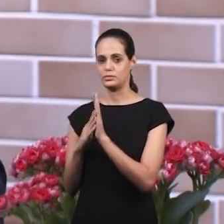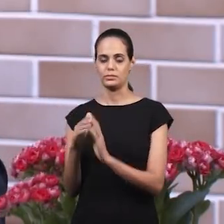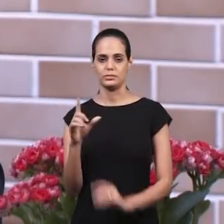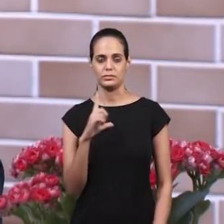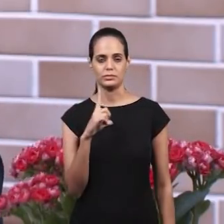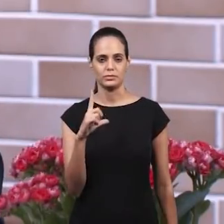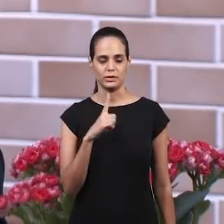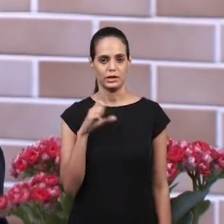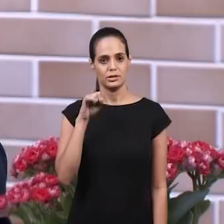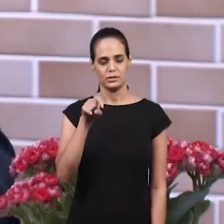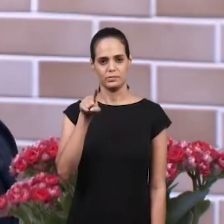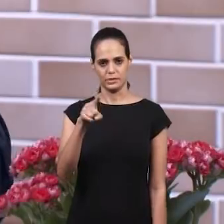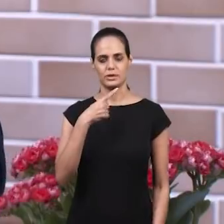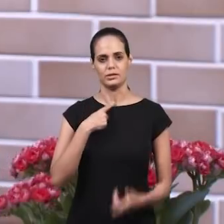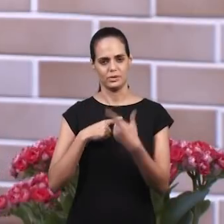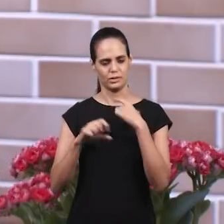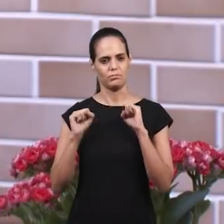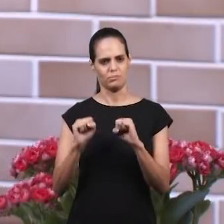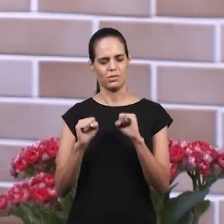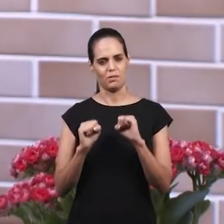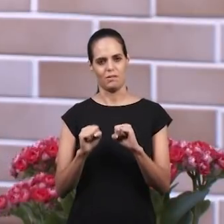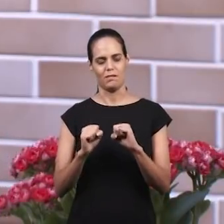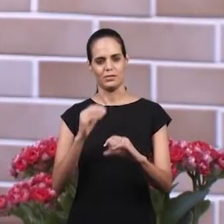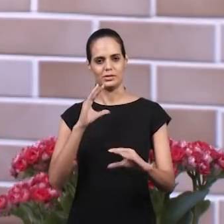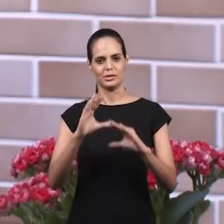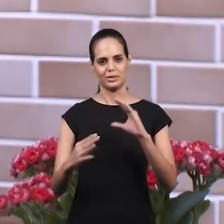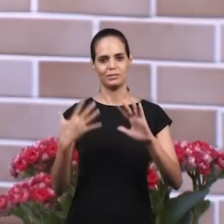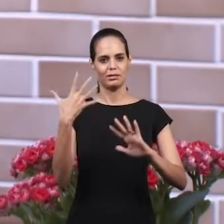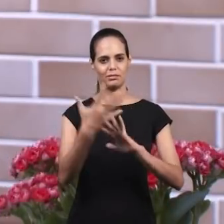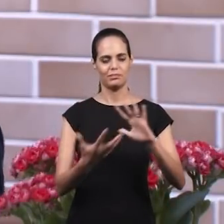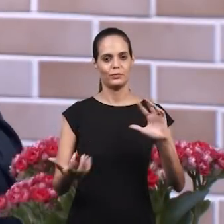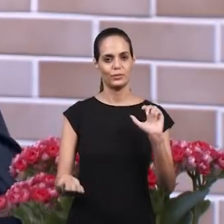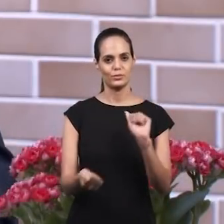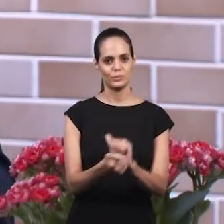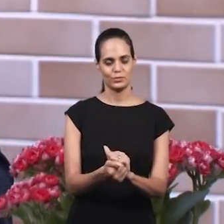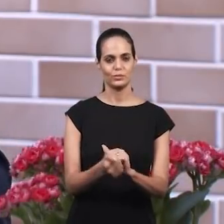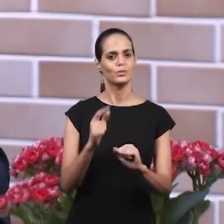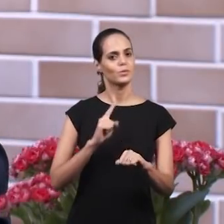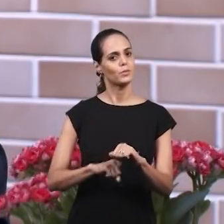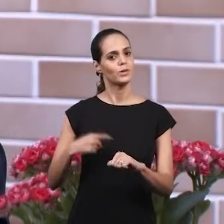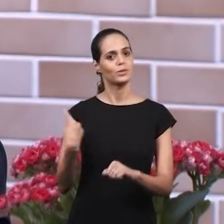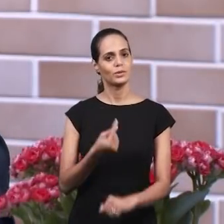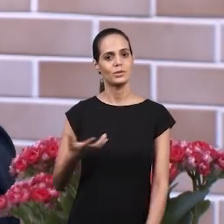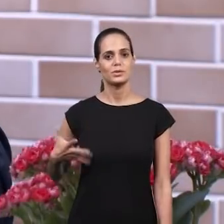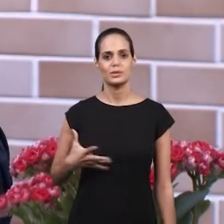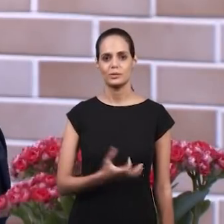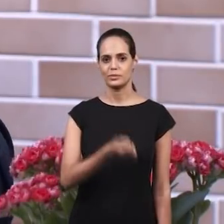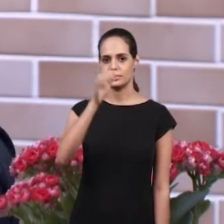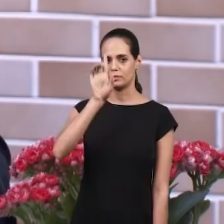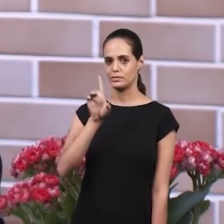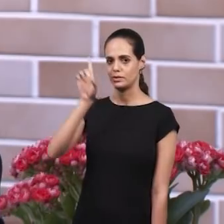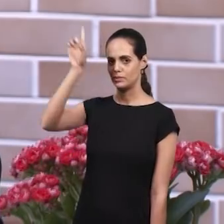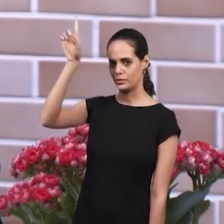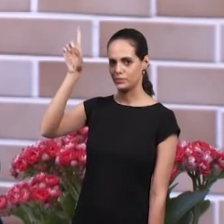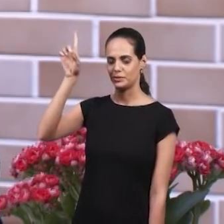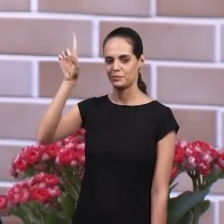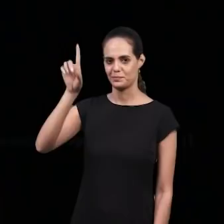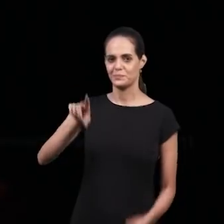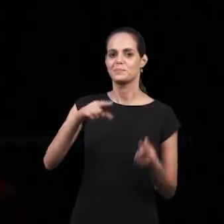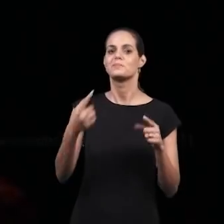este louvor traz. E se você desejar, pode cantar também. Louve ao Senhor conosco, é um momento que estamos adorando ao nosso